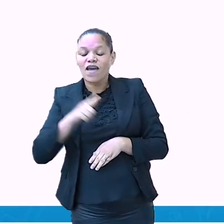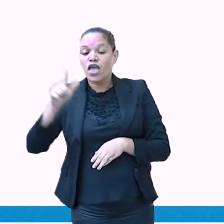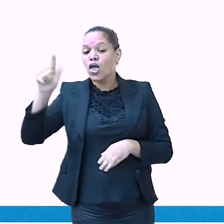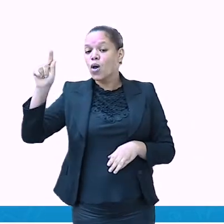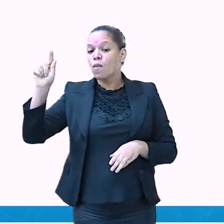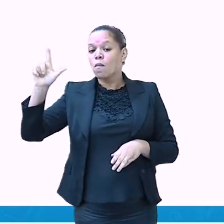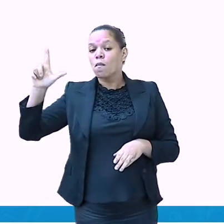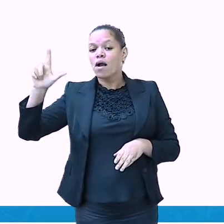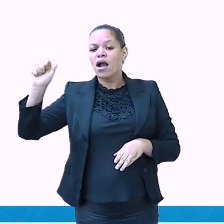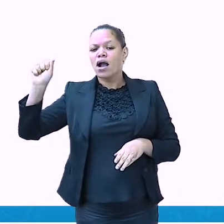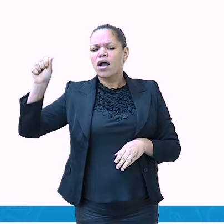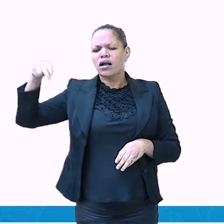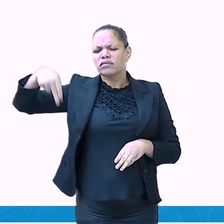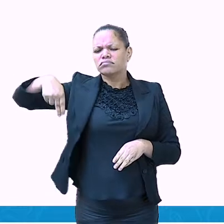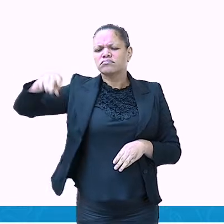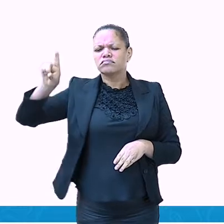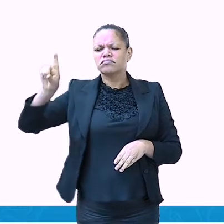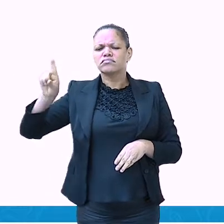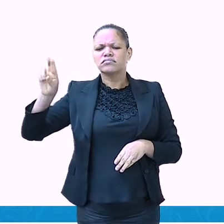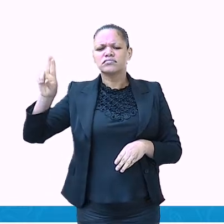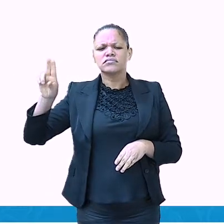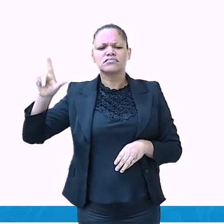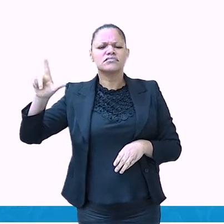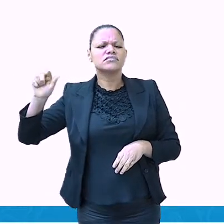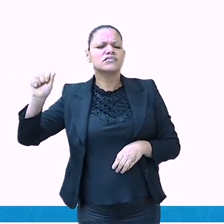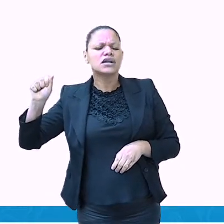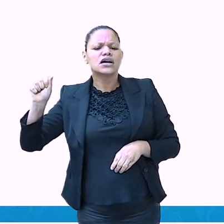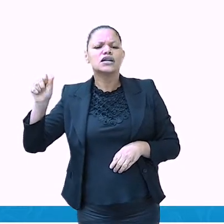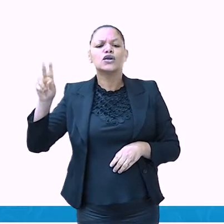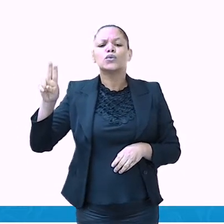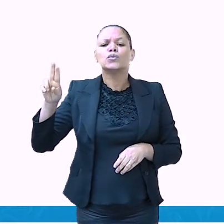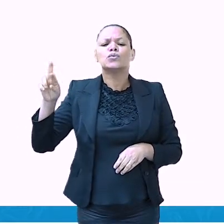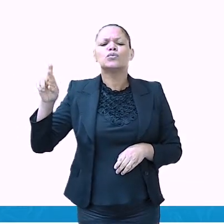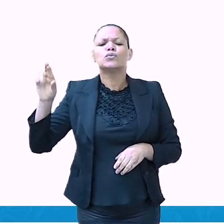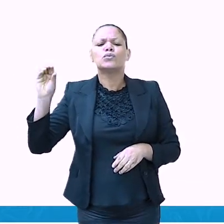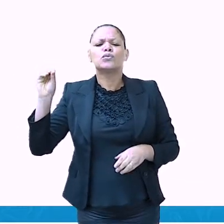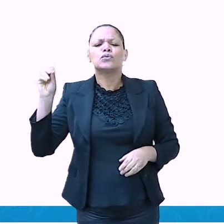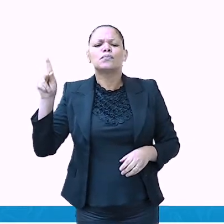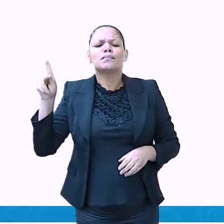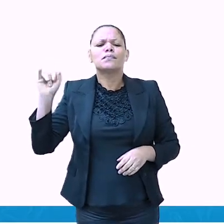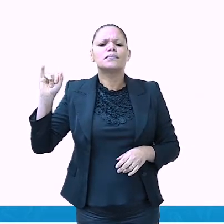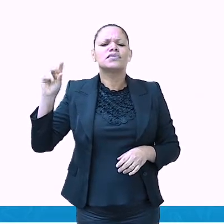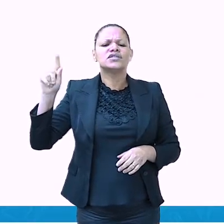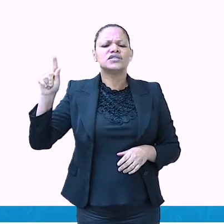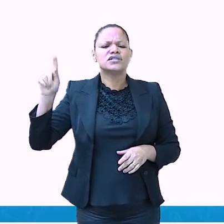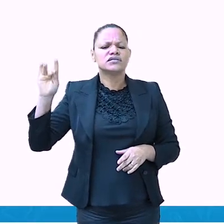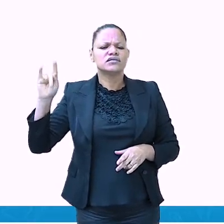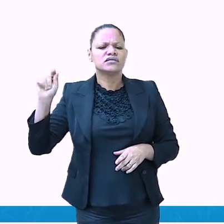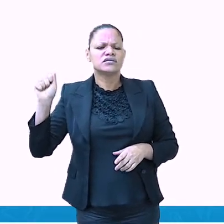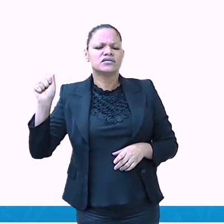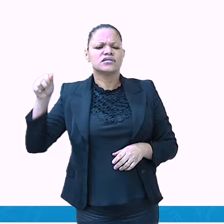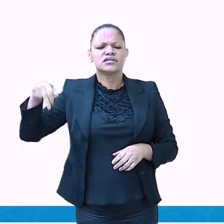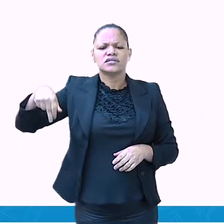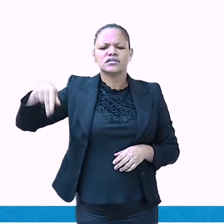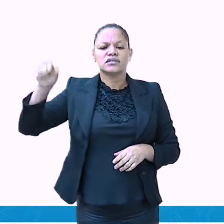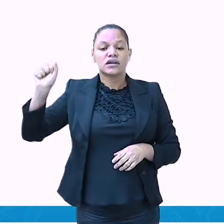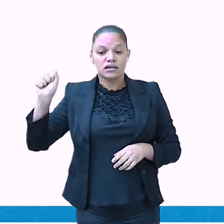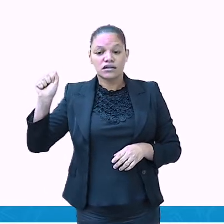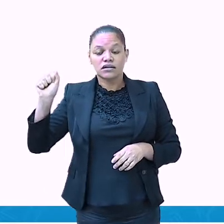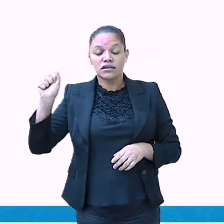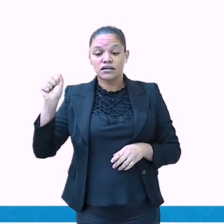em específico para animais aquáticos, aqui coloquei um exemplo para vocês do pato. Por